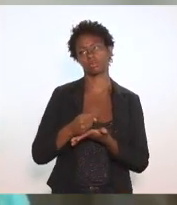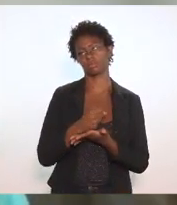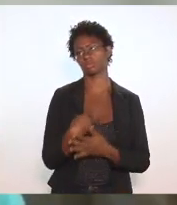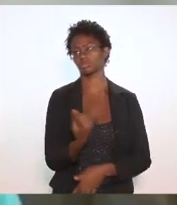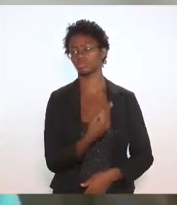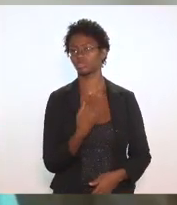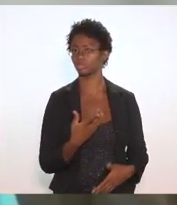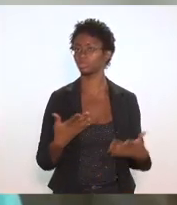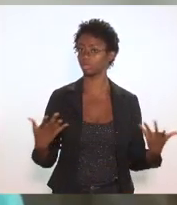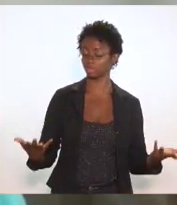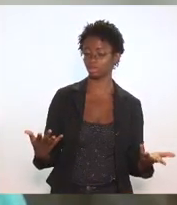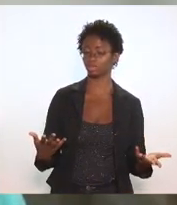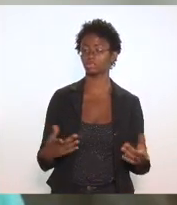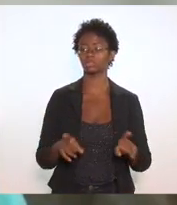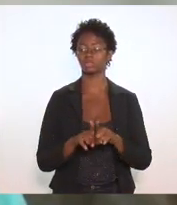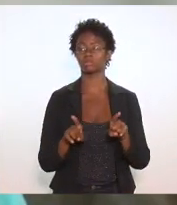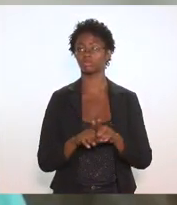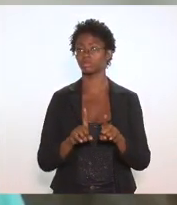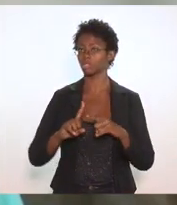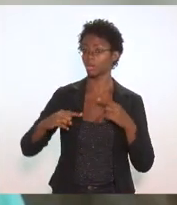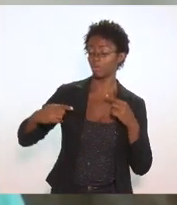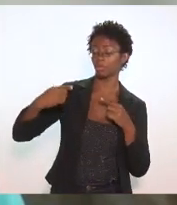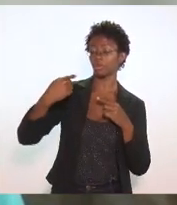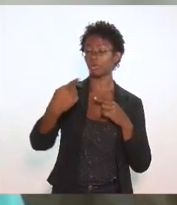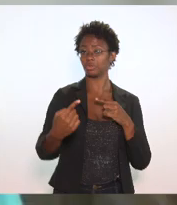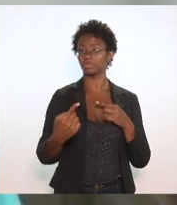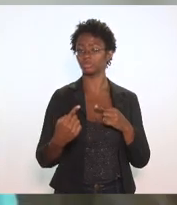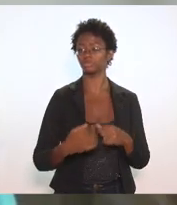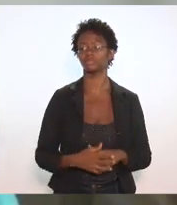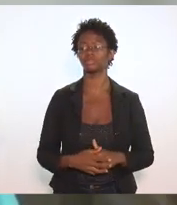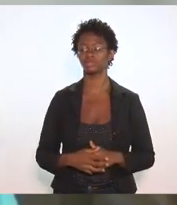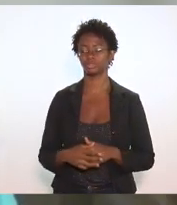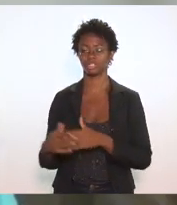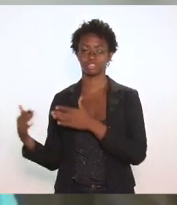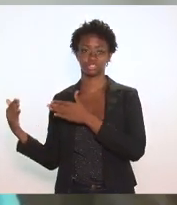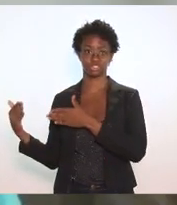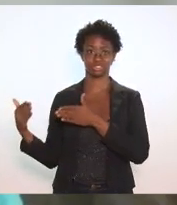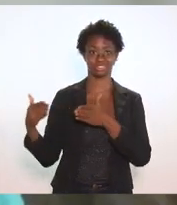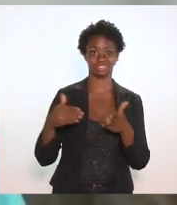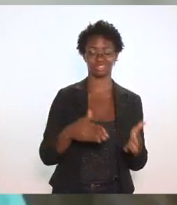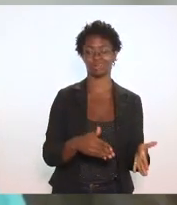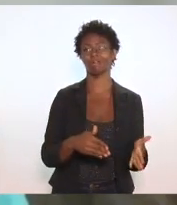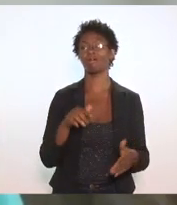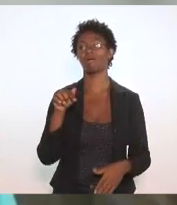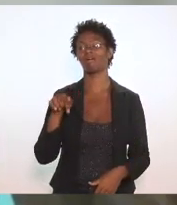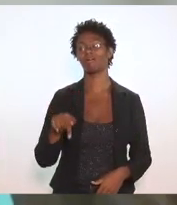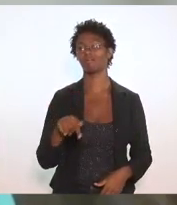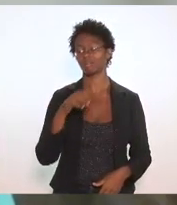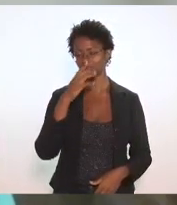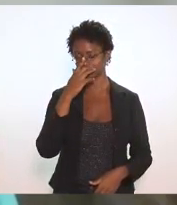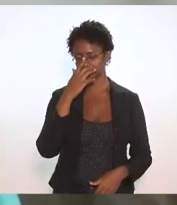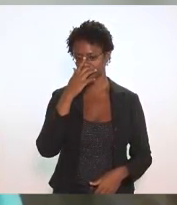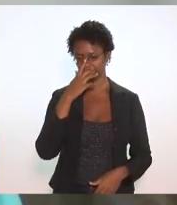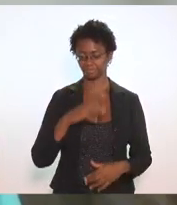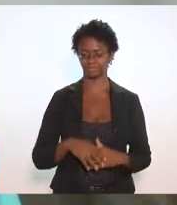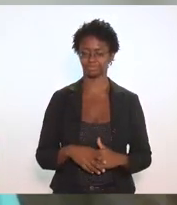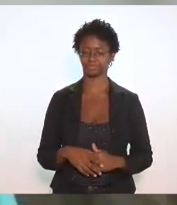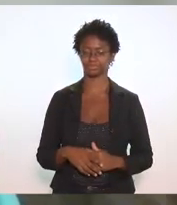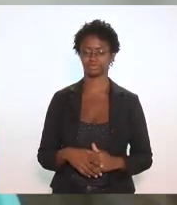Tanto é que, posteriormente, com a chegada aqui dos